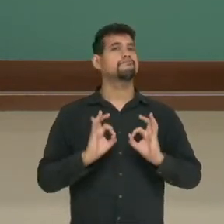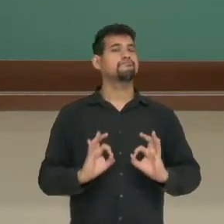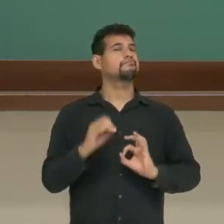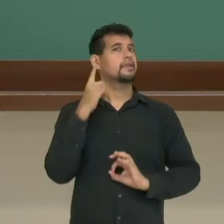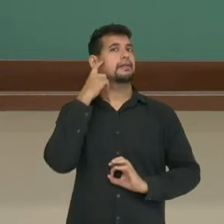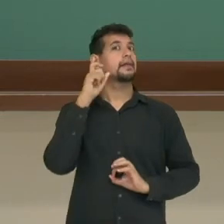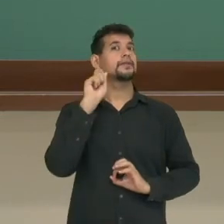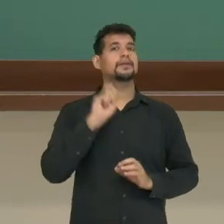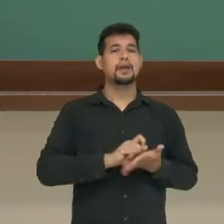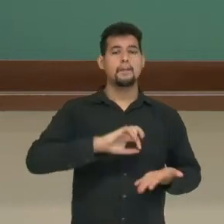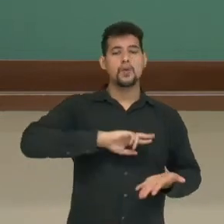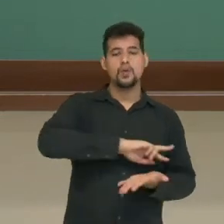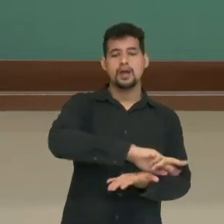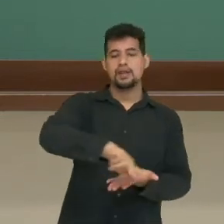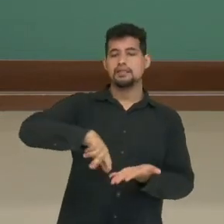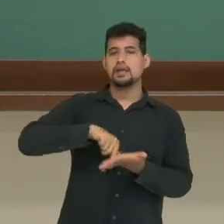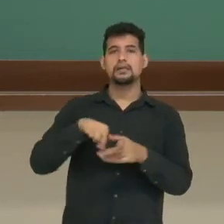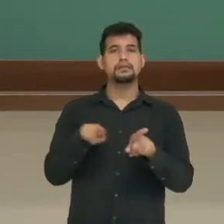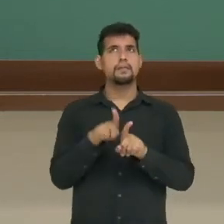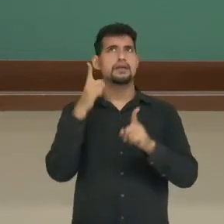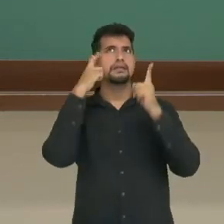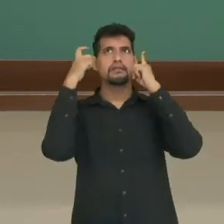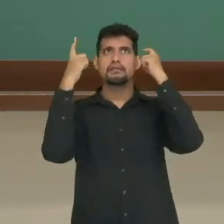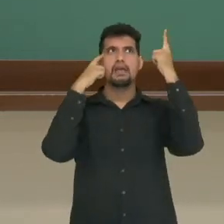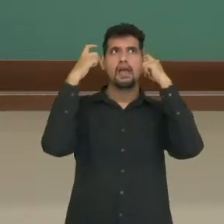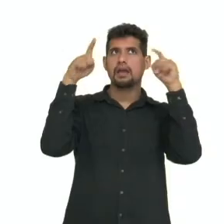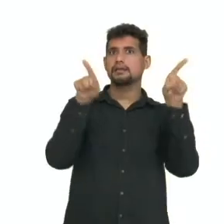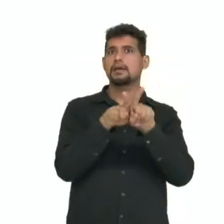da pluralidade de ideias, de